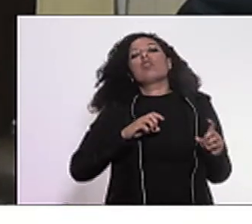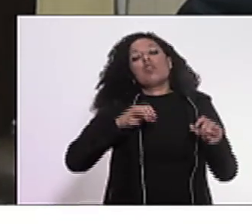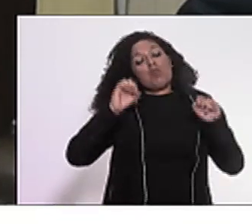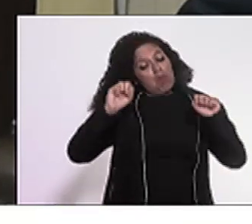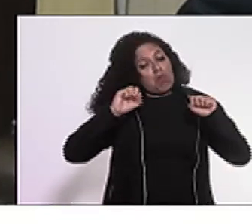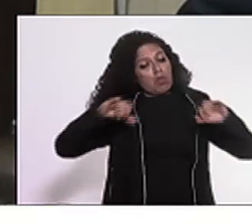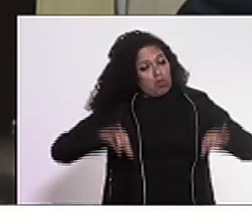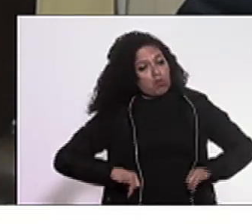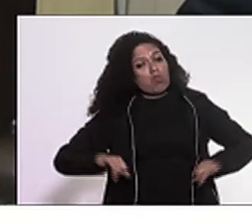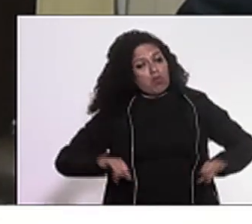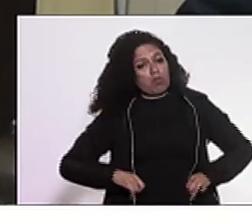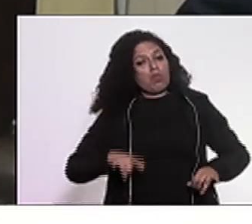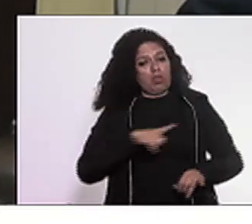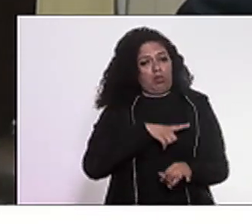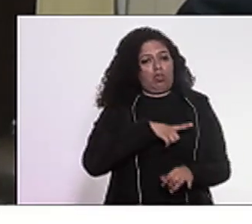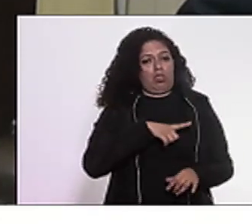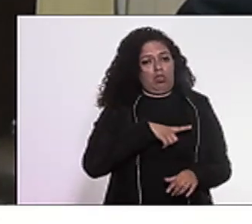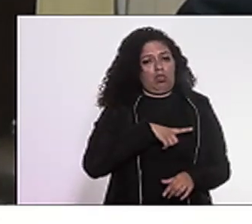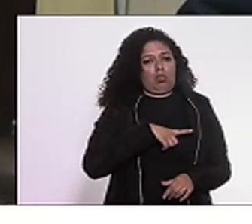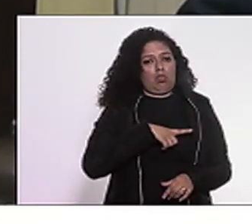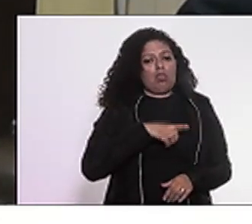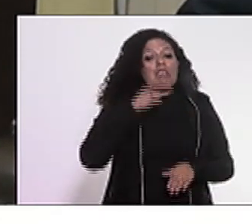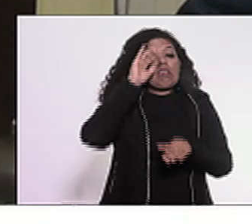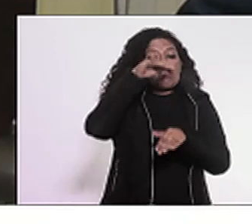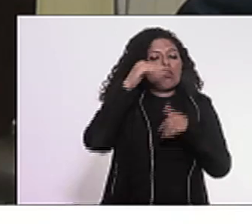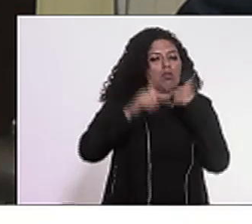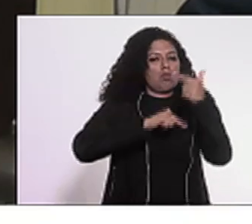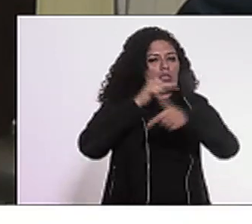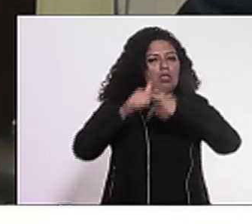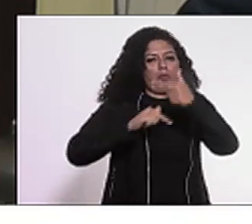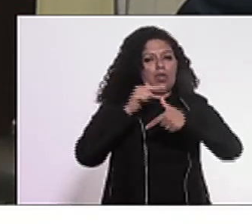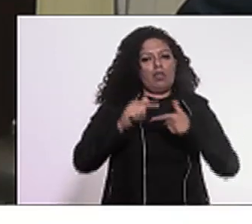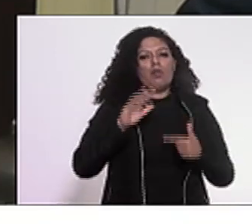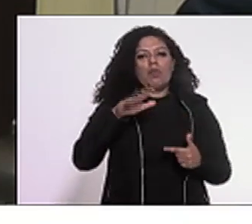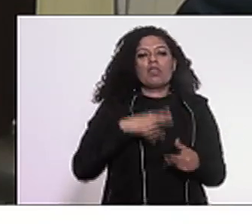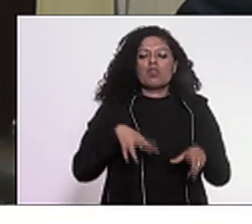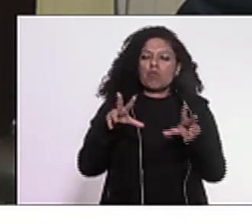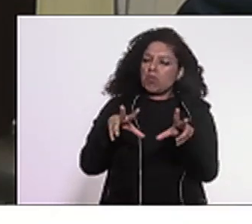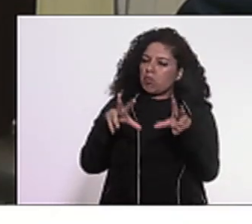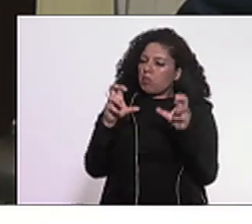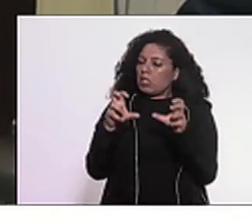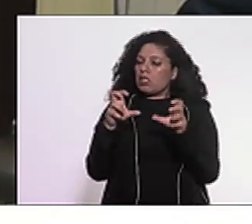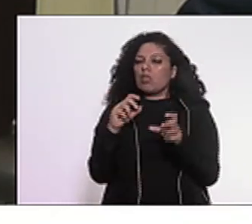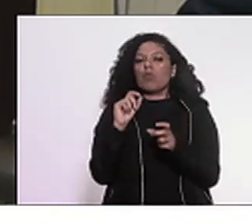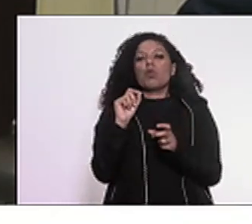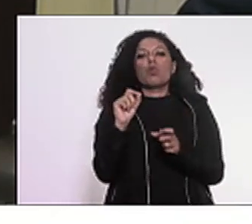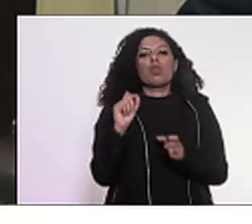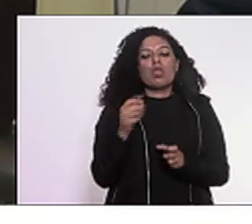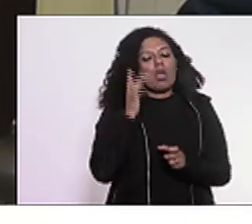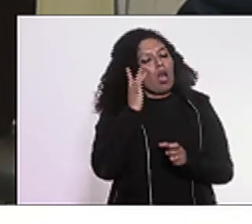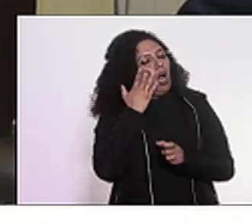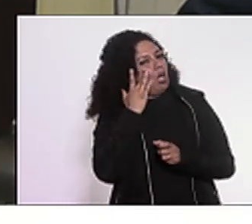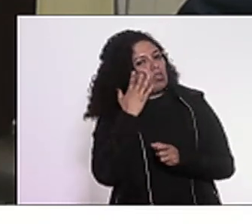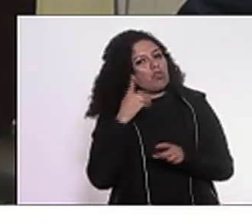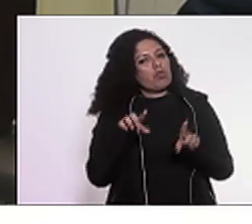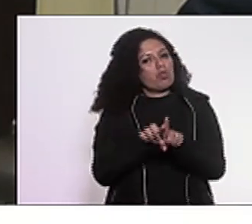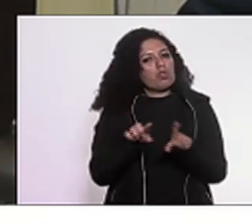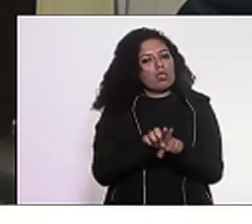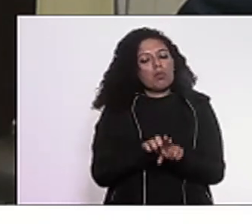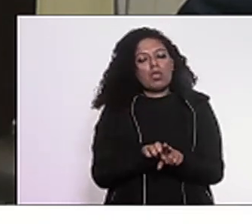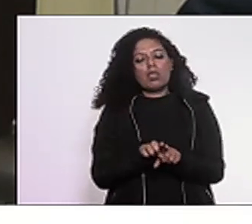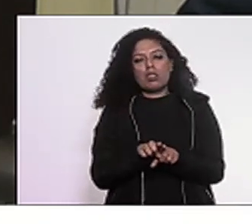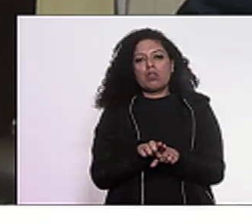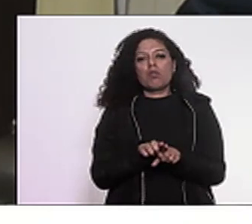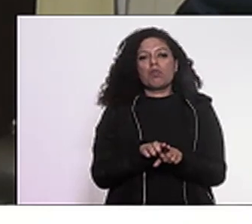dentro do ambiente de trabalho. O que me chamou muita atenção, e acho assim, que vai